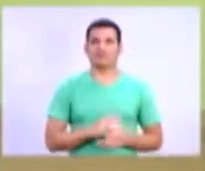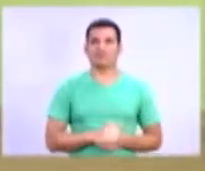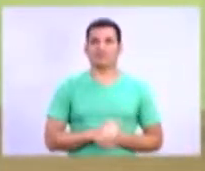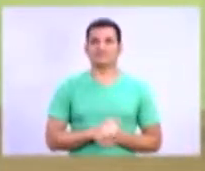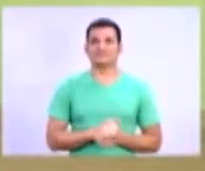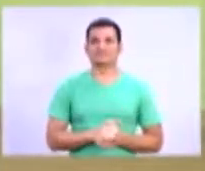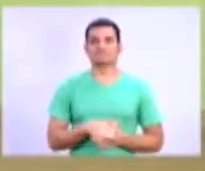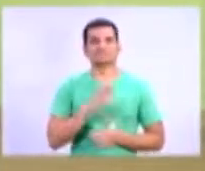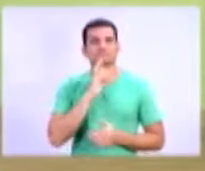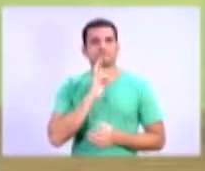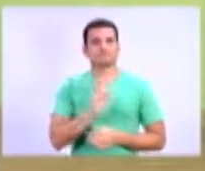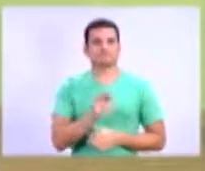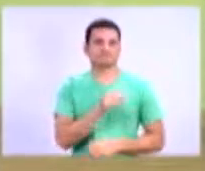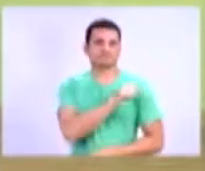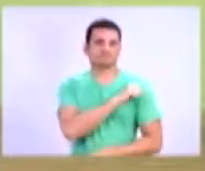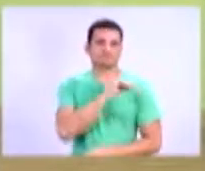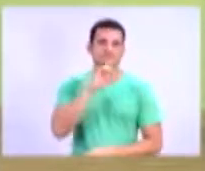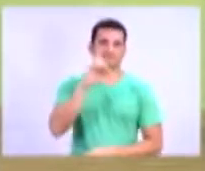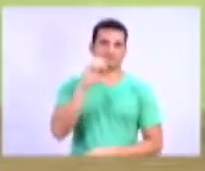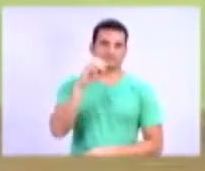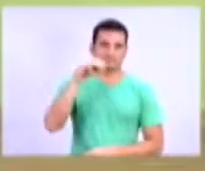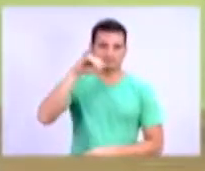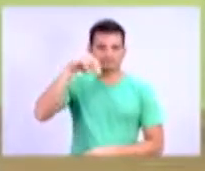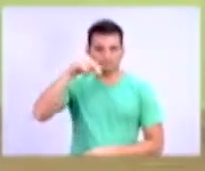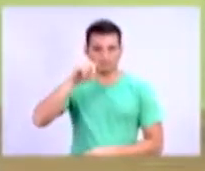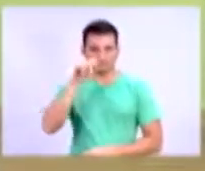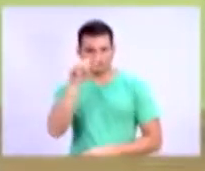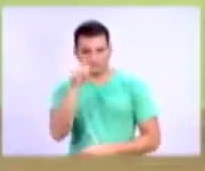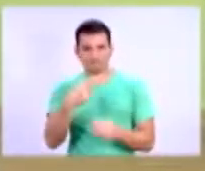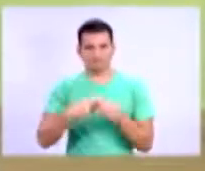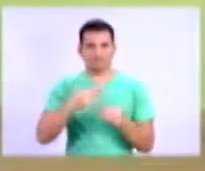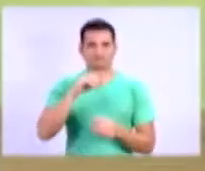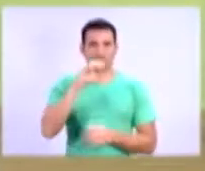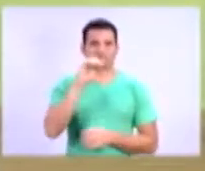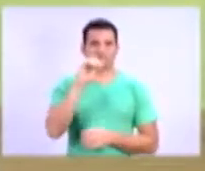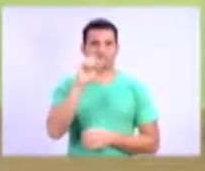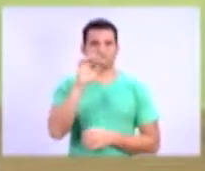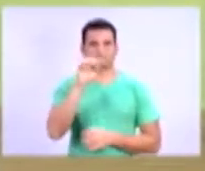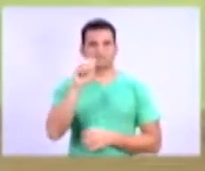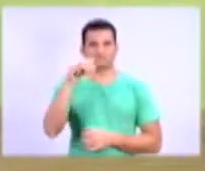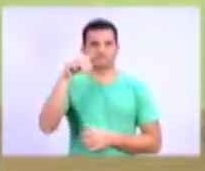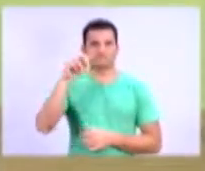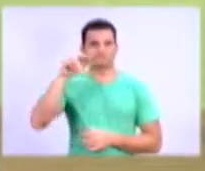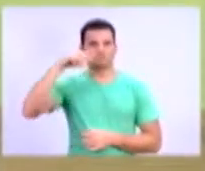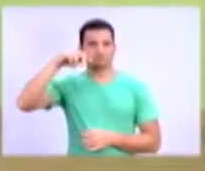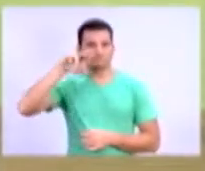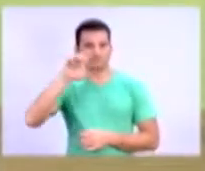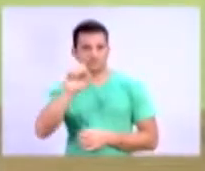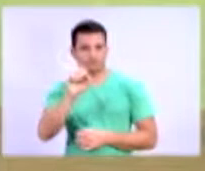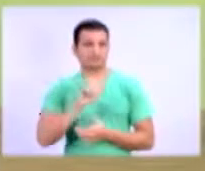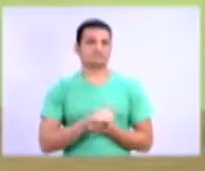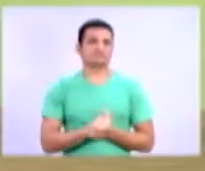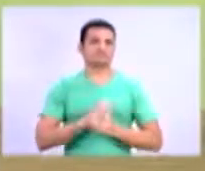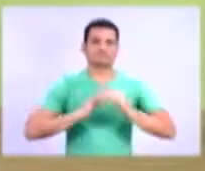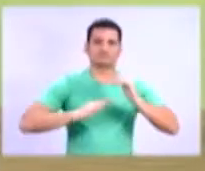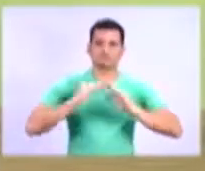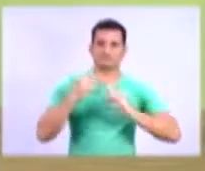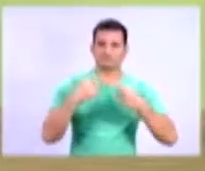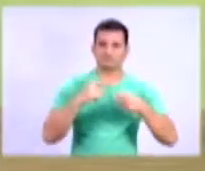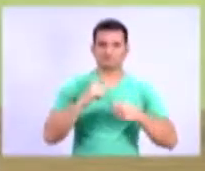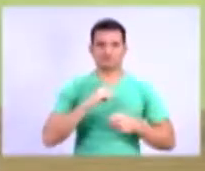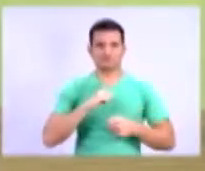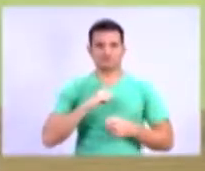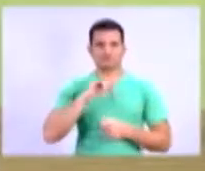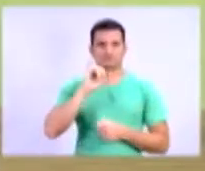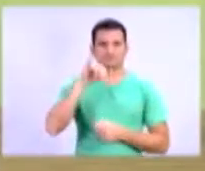Resposta também da aluna Domingas, de Costa Marques, obrigado, Domingas. Um profissional tem que ter integridade,